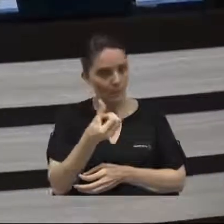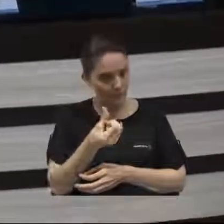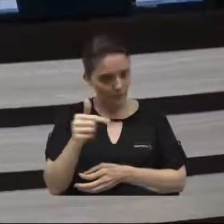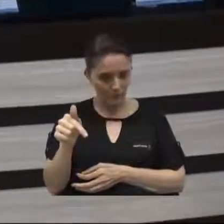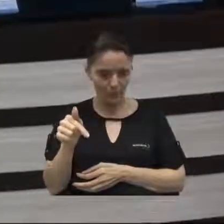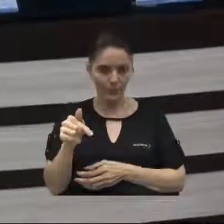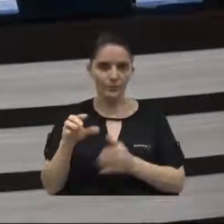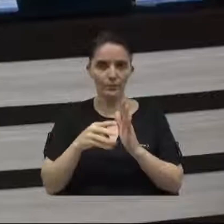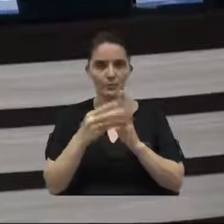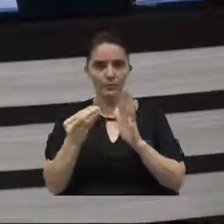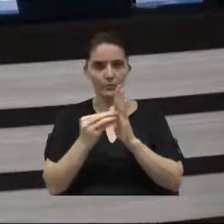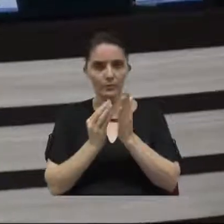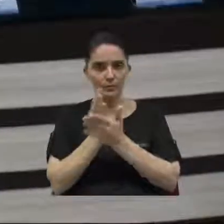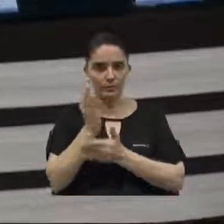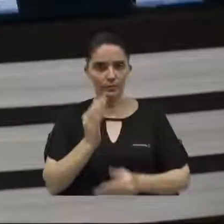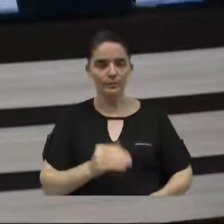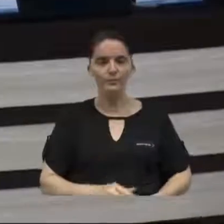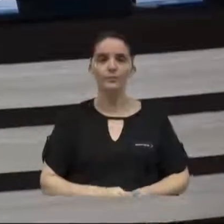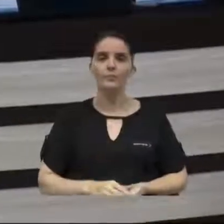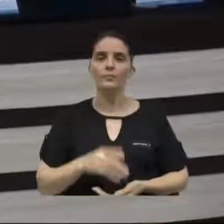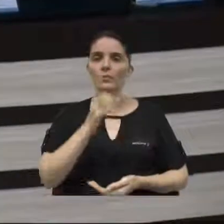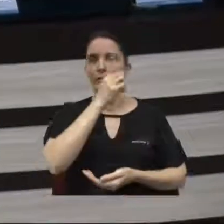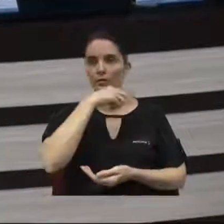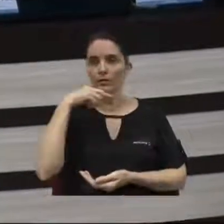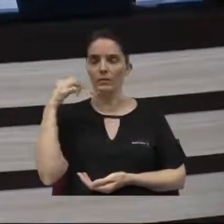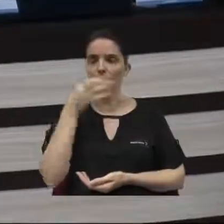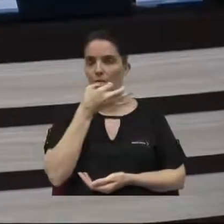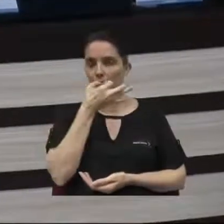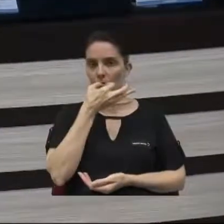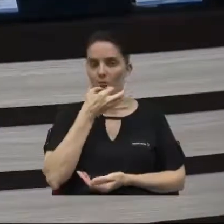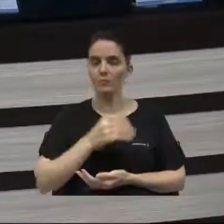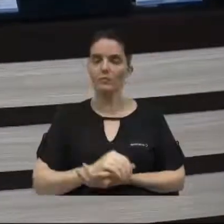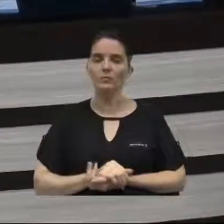aprovada. Eu desejo, senhor Com a presidente. palavra a vereadora Mayra Costa.